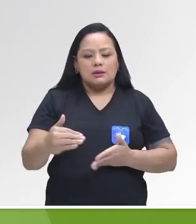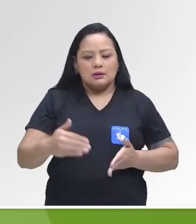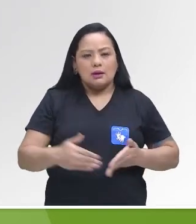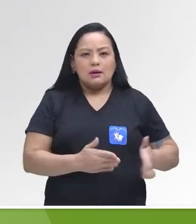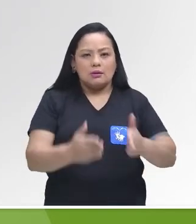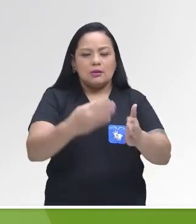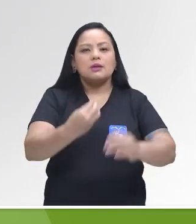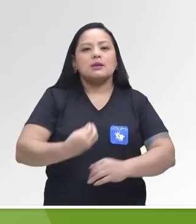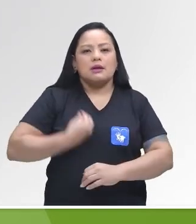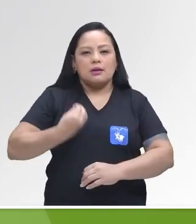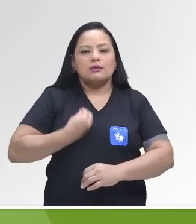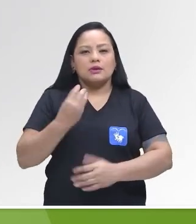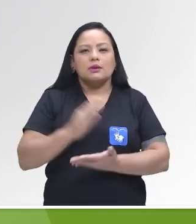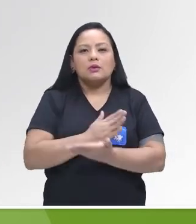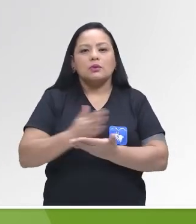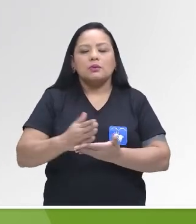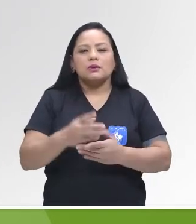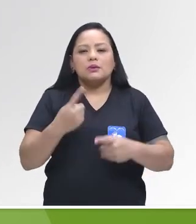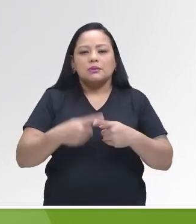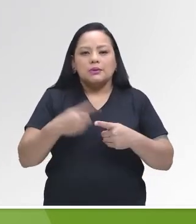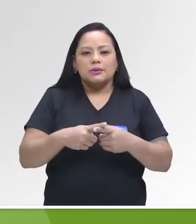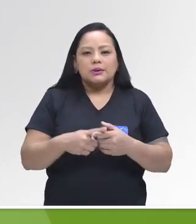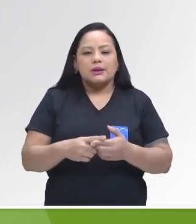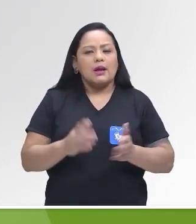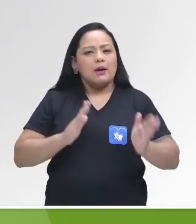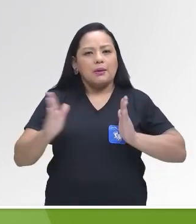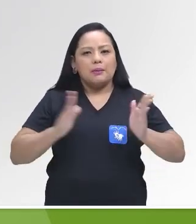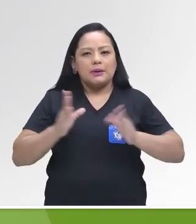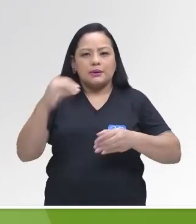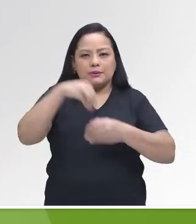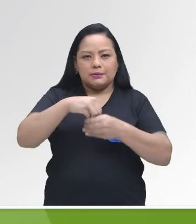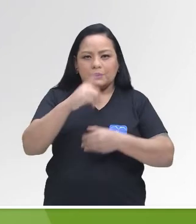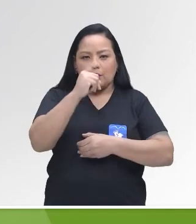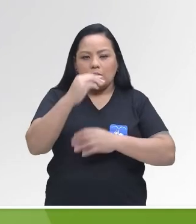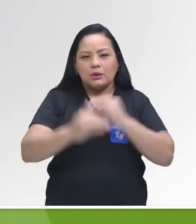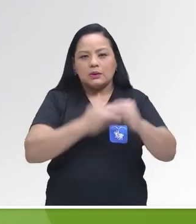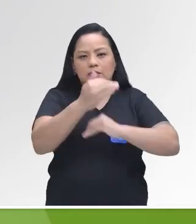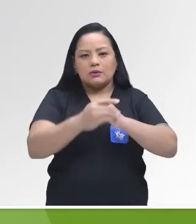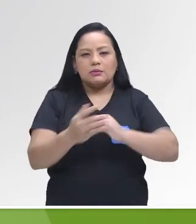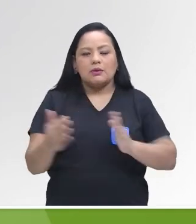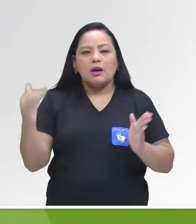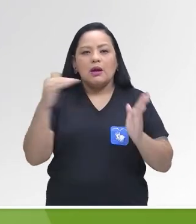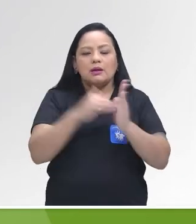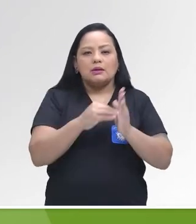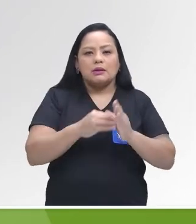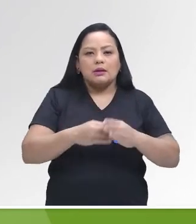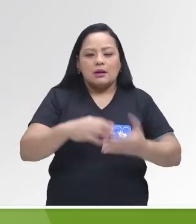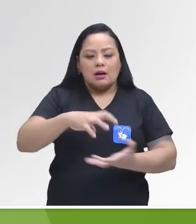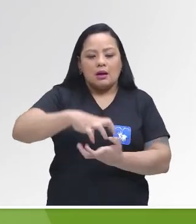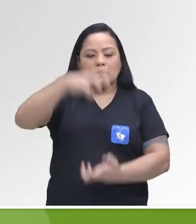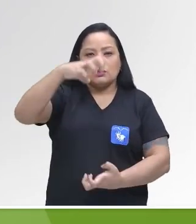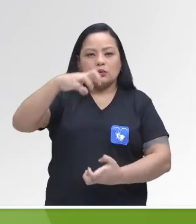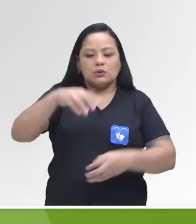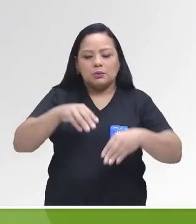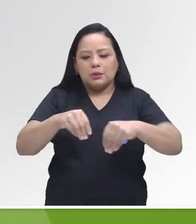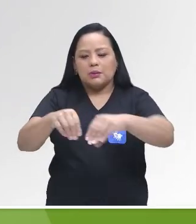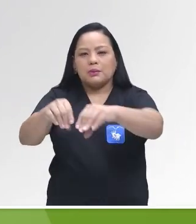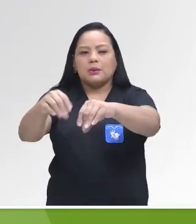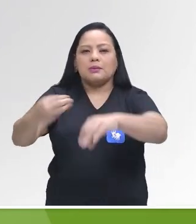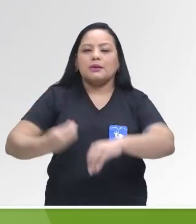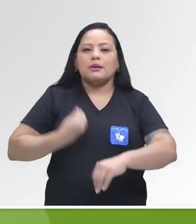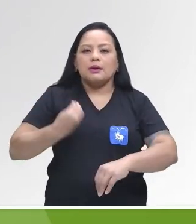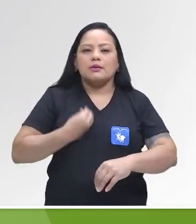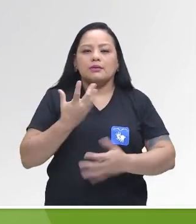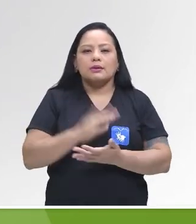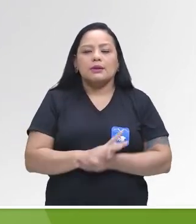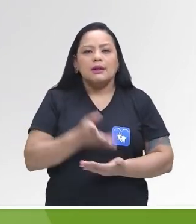dos anfíbios, né? Em que eles passam aquele período dentro da água se desenvolvendo até estarem prontos para a fase terrestre deles. E que